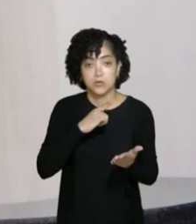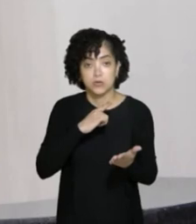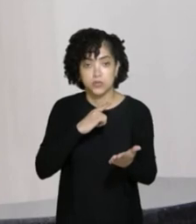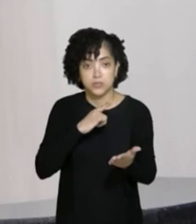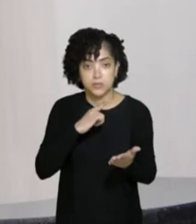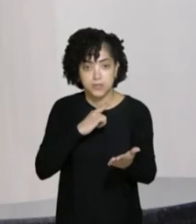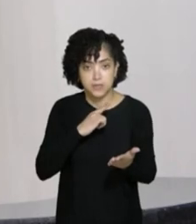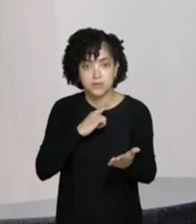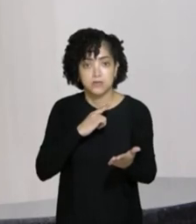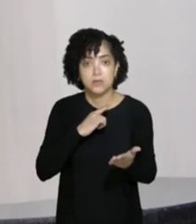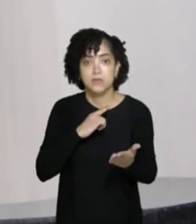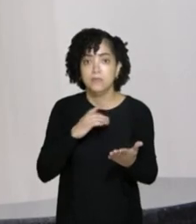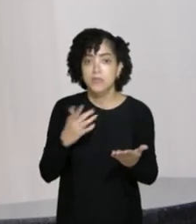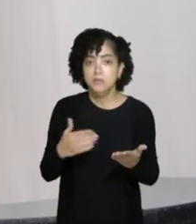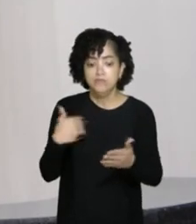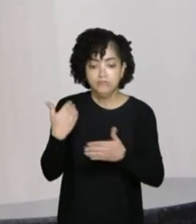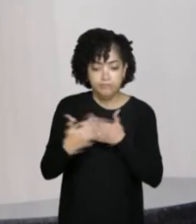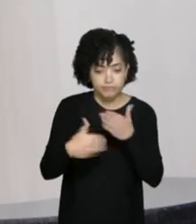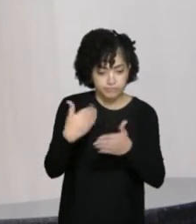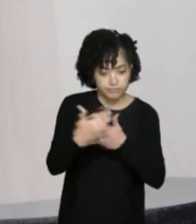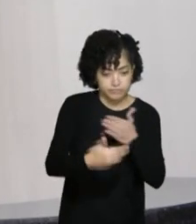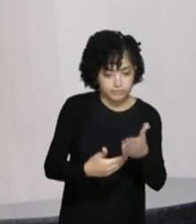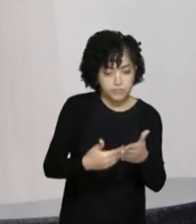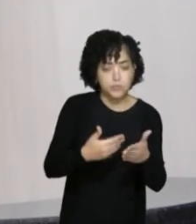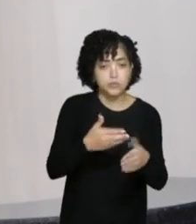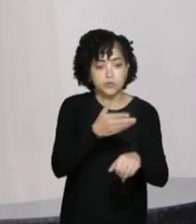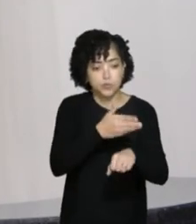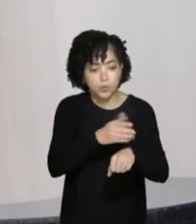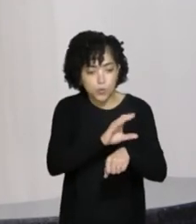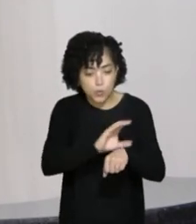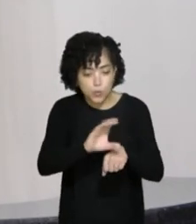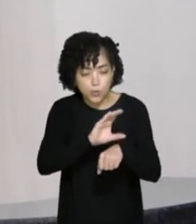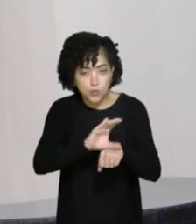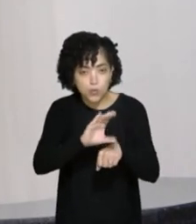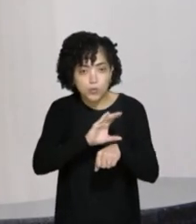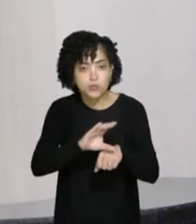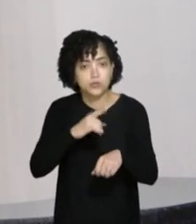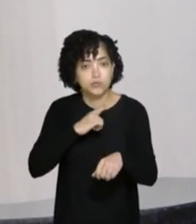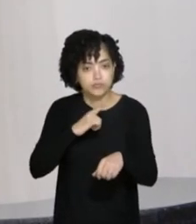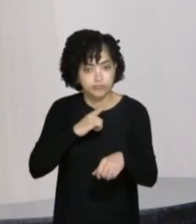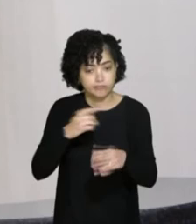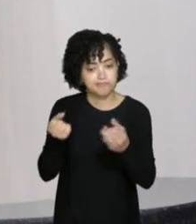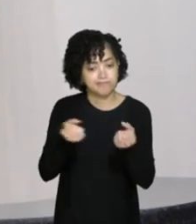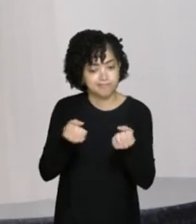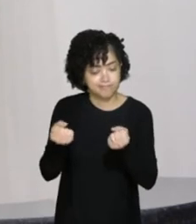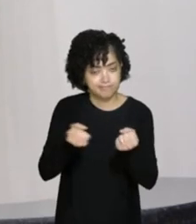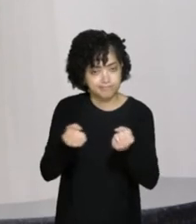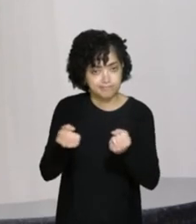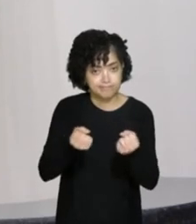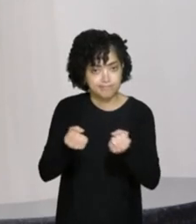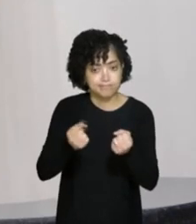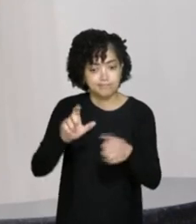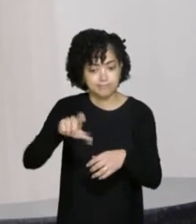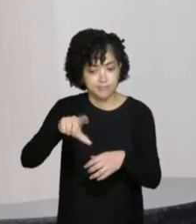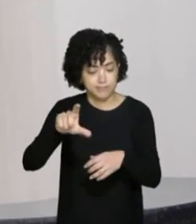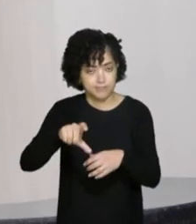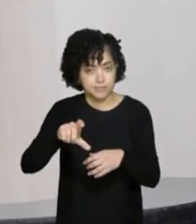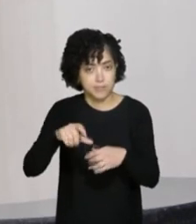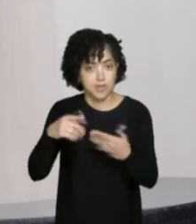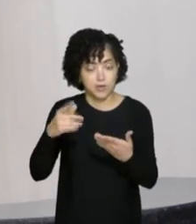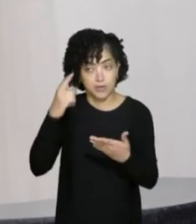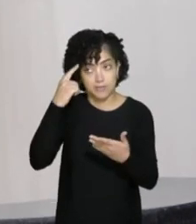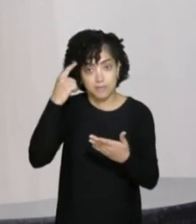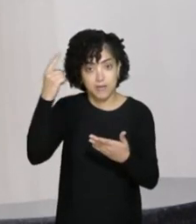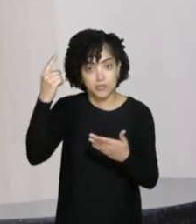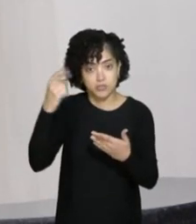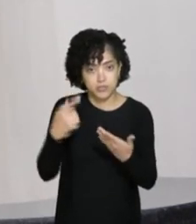mesmo com todo o processo de formação de um cidadão para a retirada da carteira. Imagine-se simplesmente